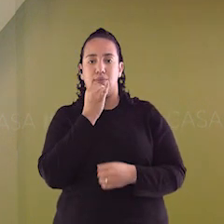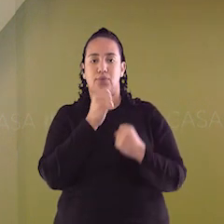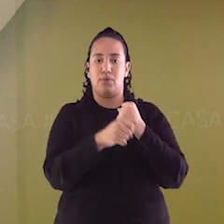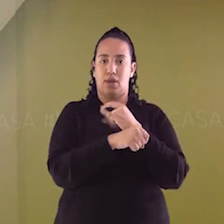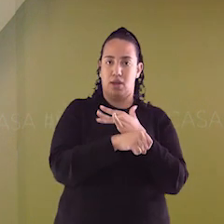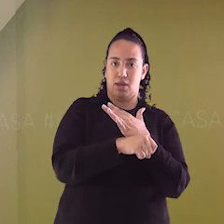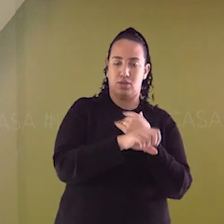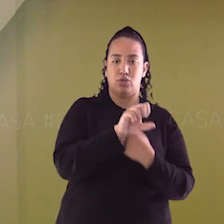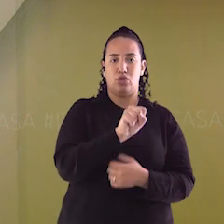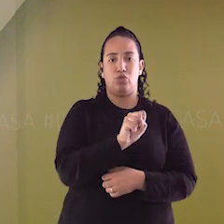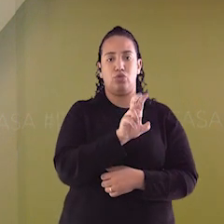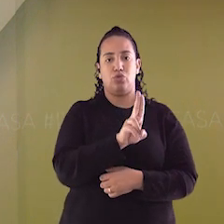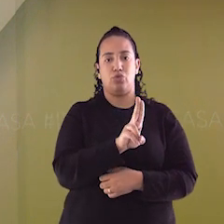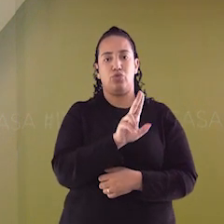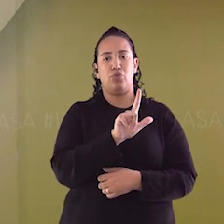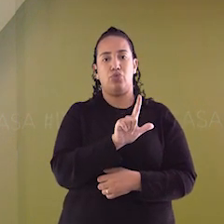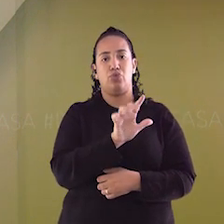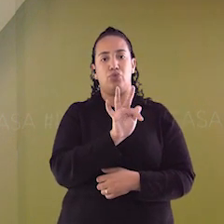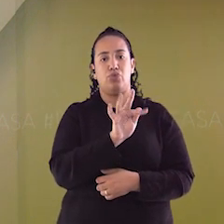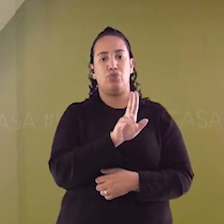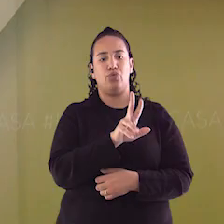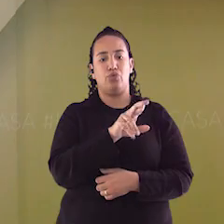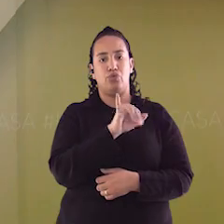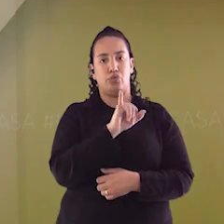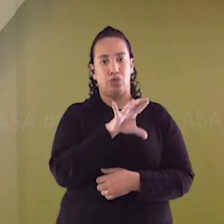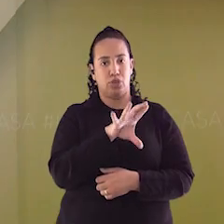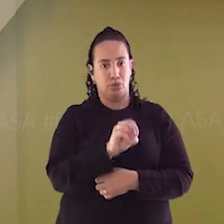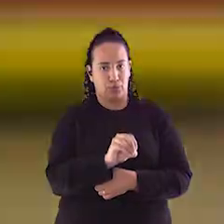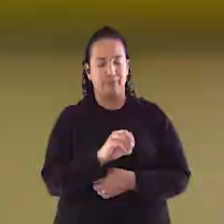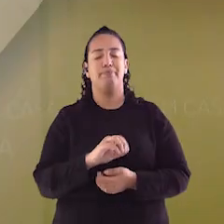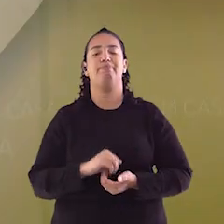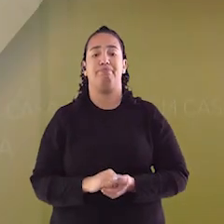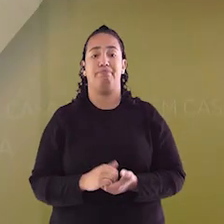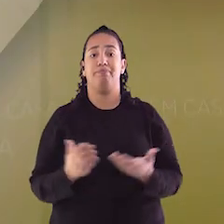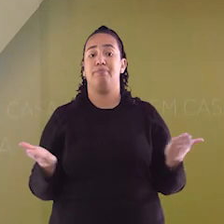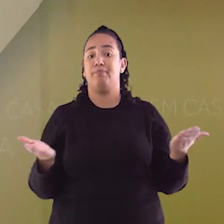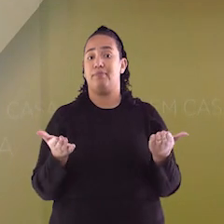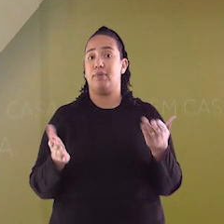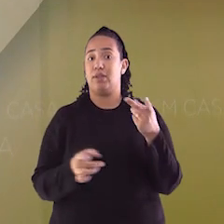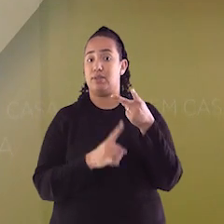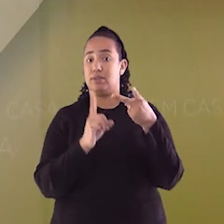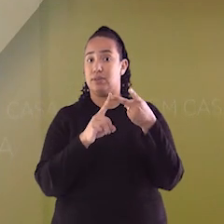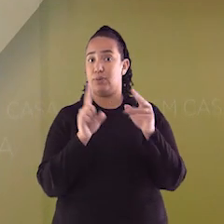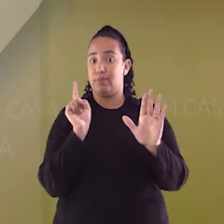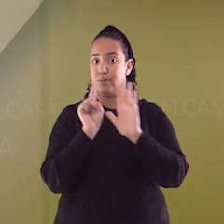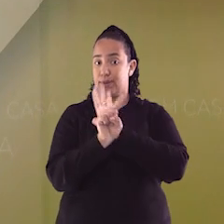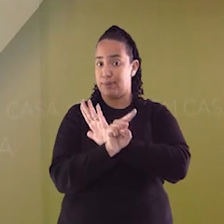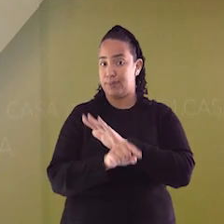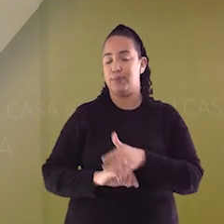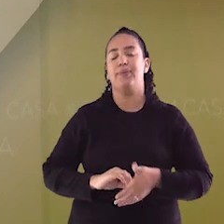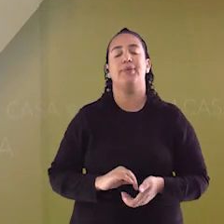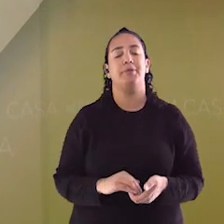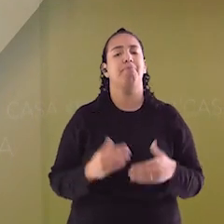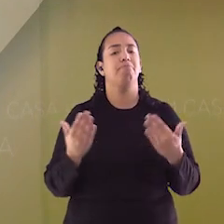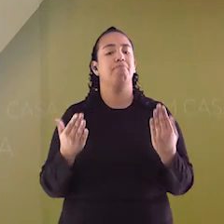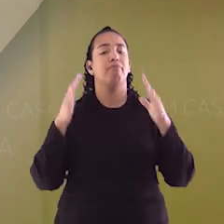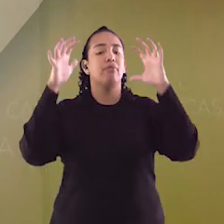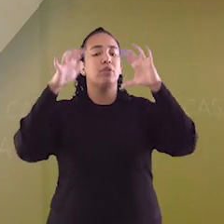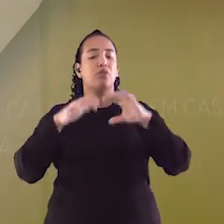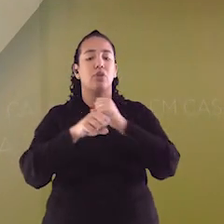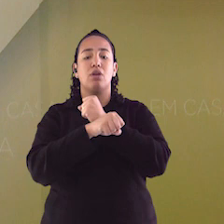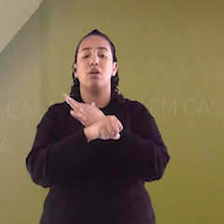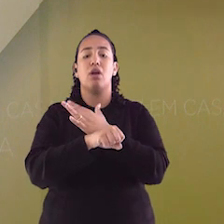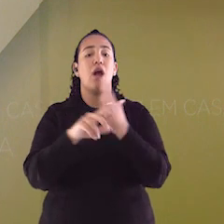ácido sulfúrico e do ácido nítrico dissolvidos na água. Vamos para a nossa segunda questão. As chuvas